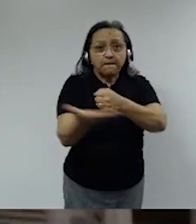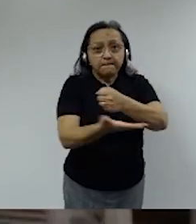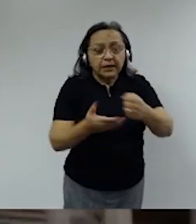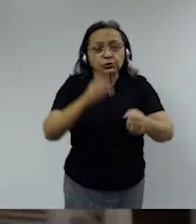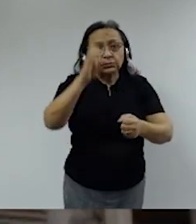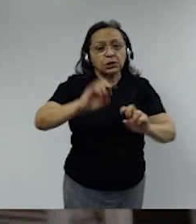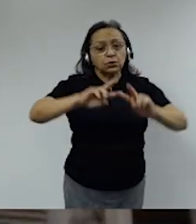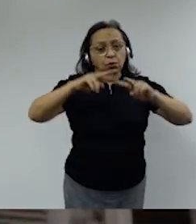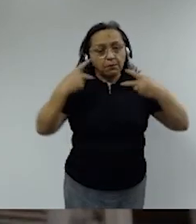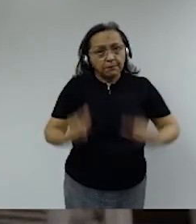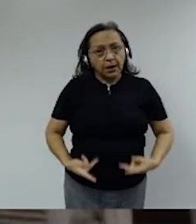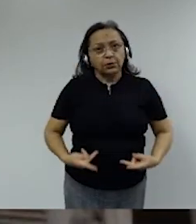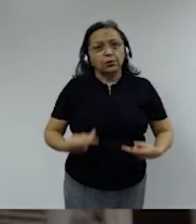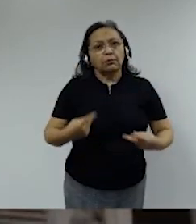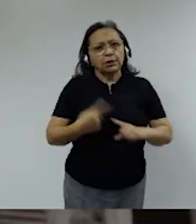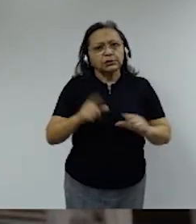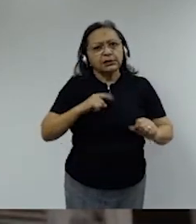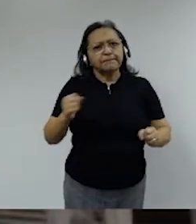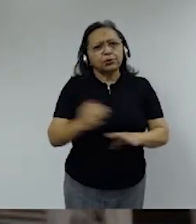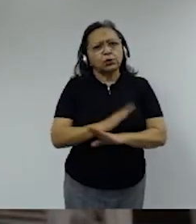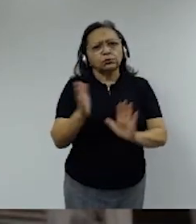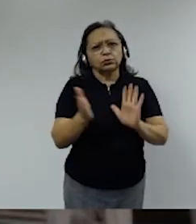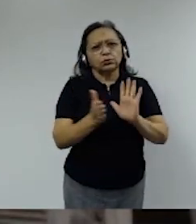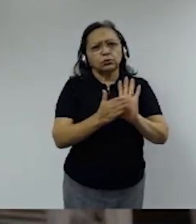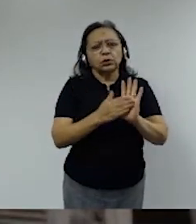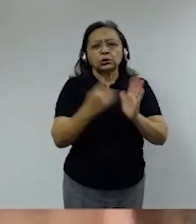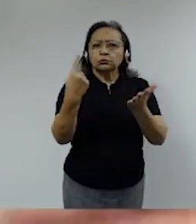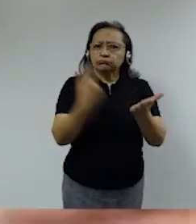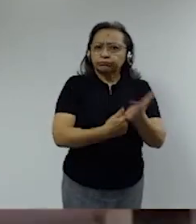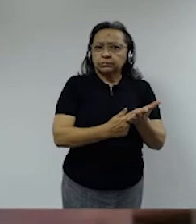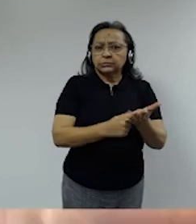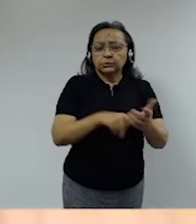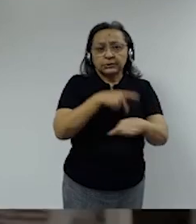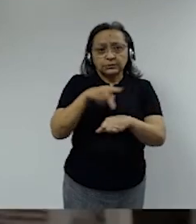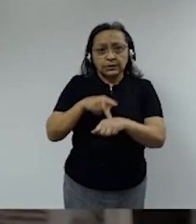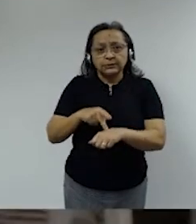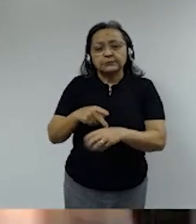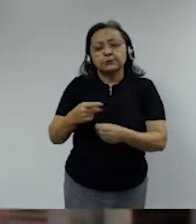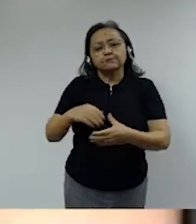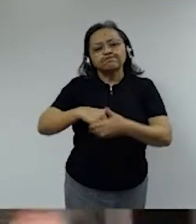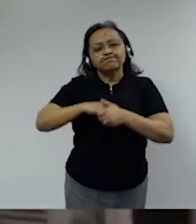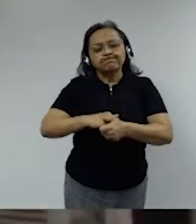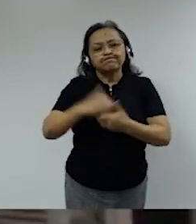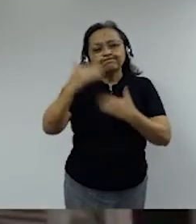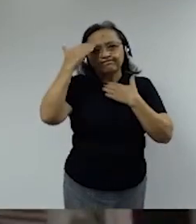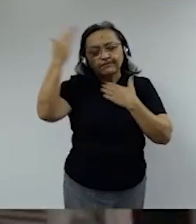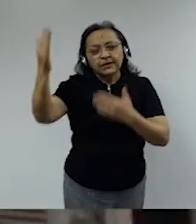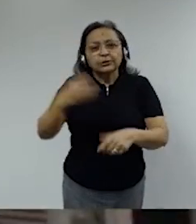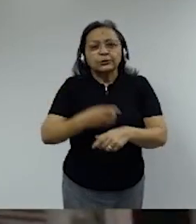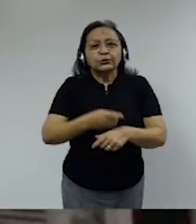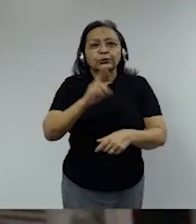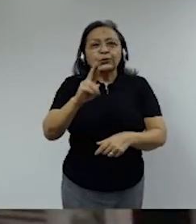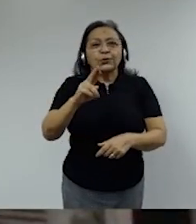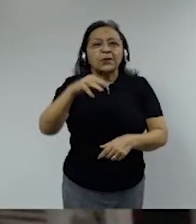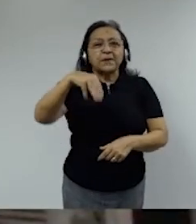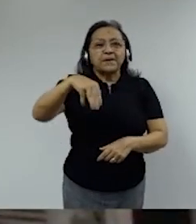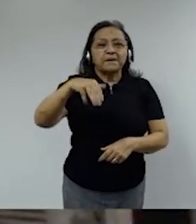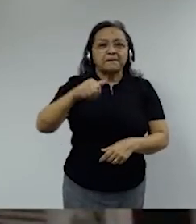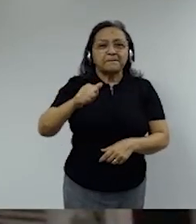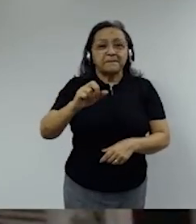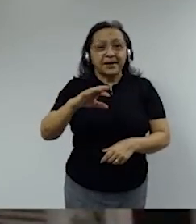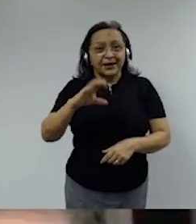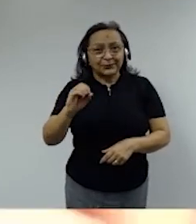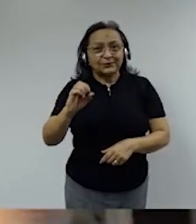humanos previstos nos tratados internacionais. Meus cumprimentos ao OAB. Agradeço ao Dr. Marcos Vinícius, que orientou, sugeriu o meu nome, e é um